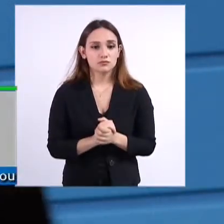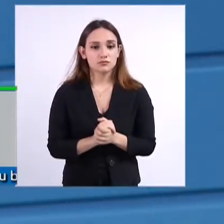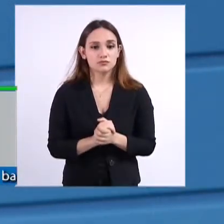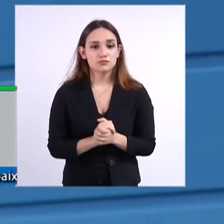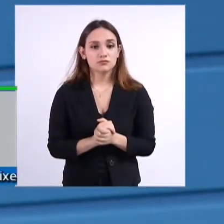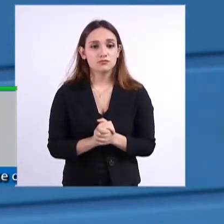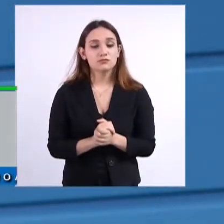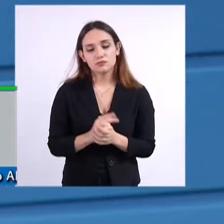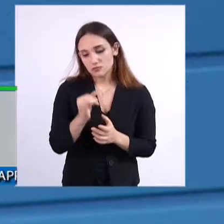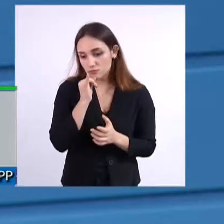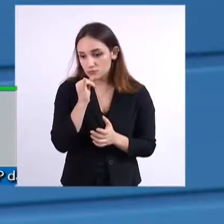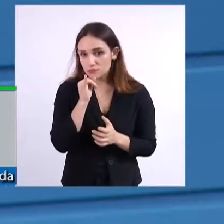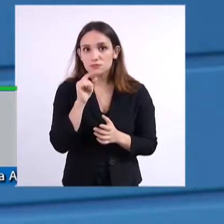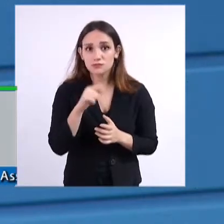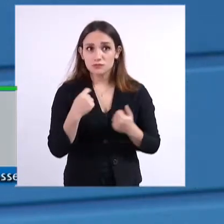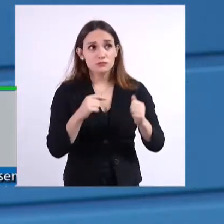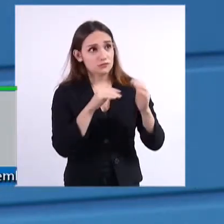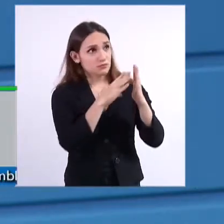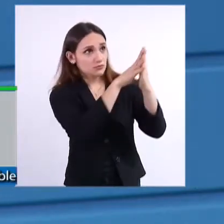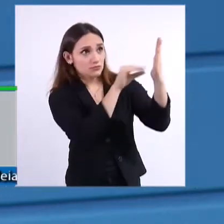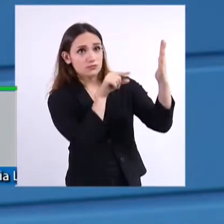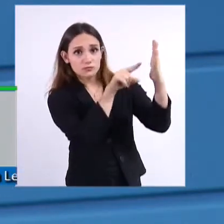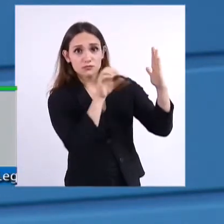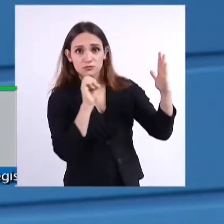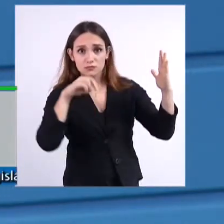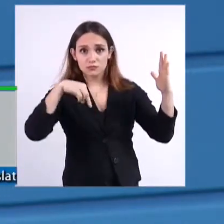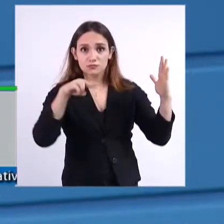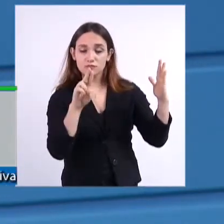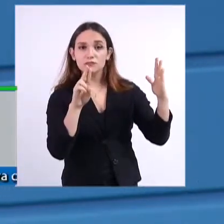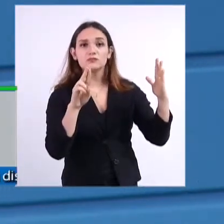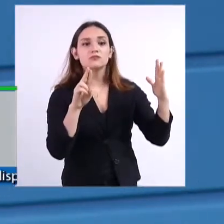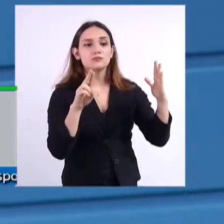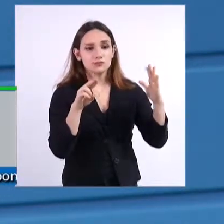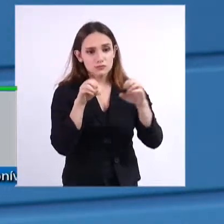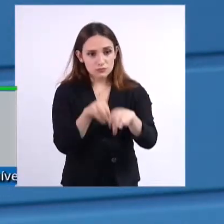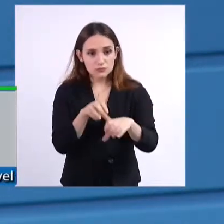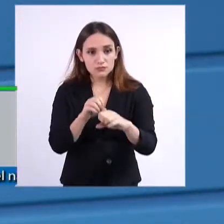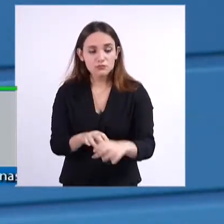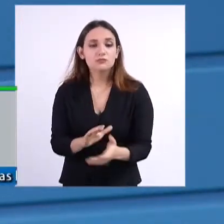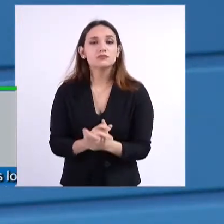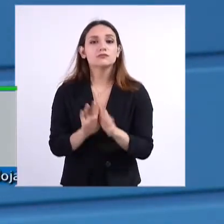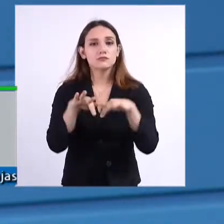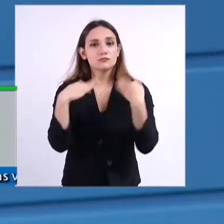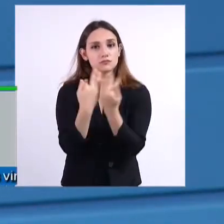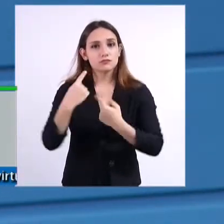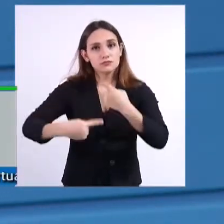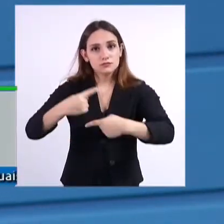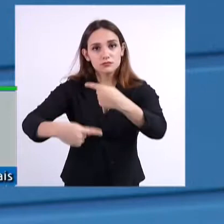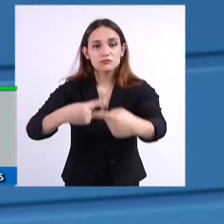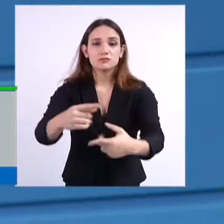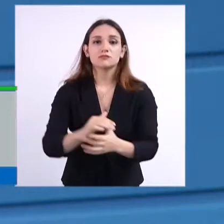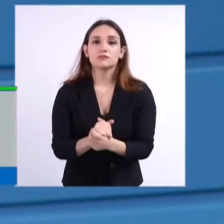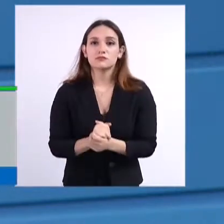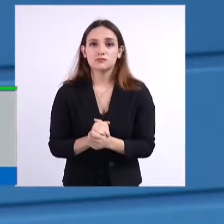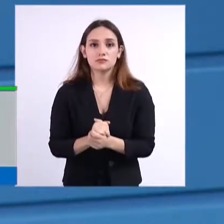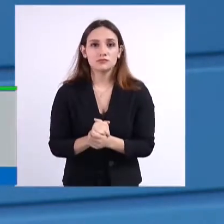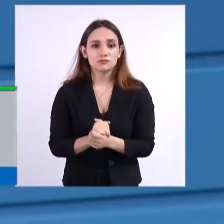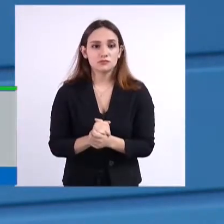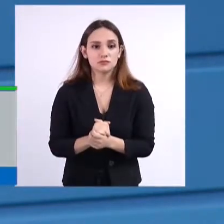seguindo aí o exemplo da ONU, educar nossos filhos e as nossas gerações para que a gente possa valorizar esse